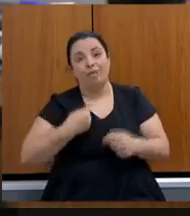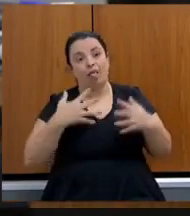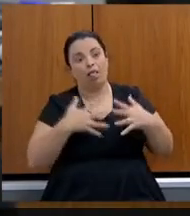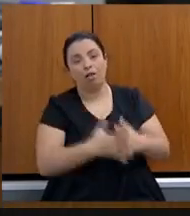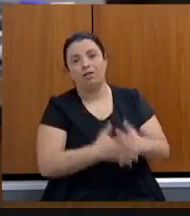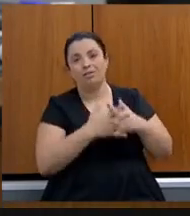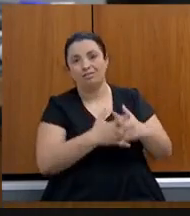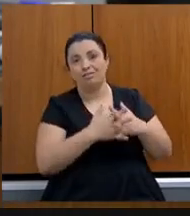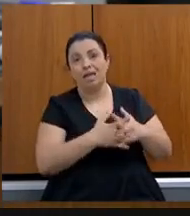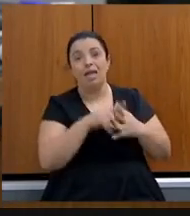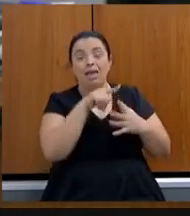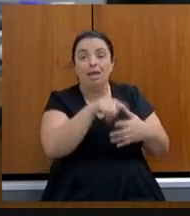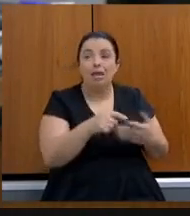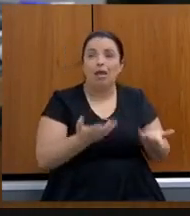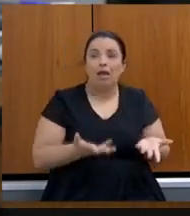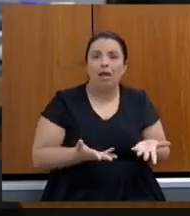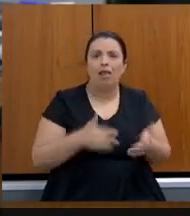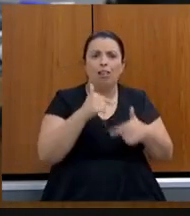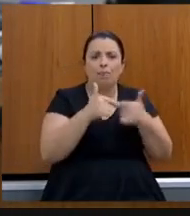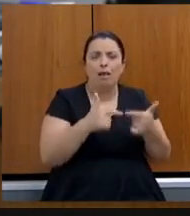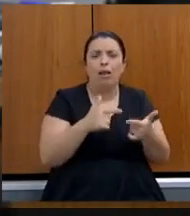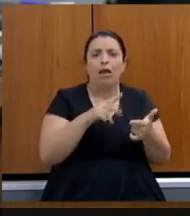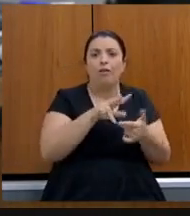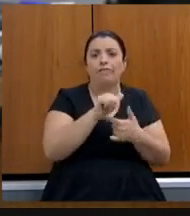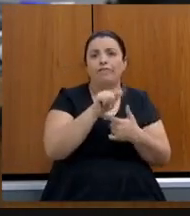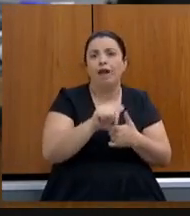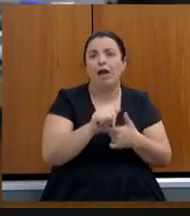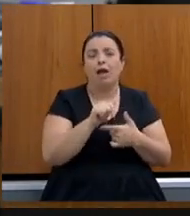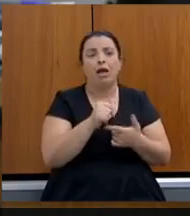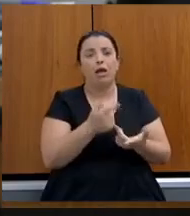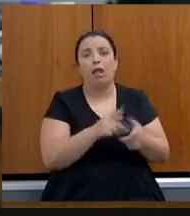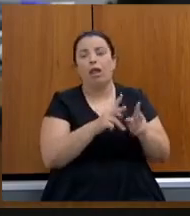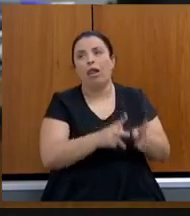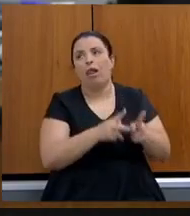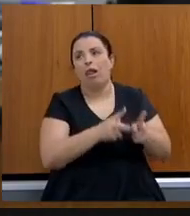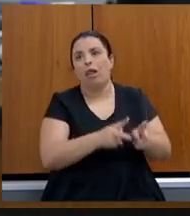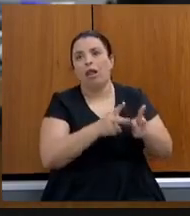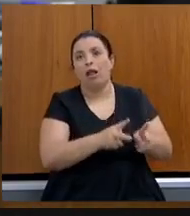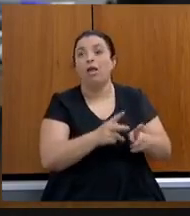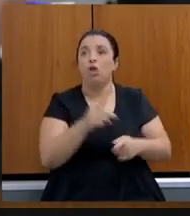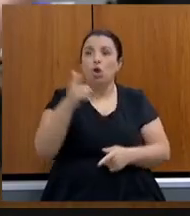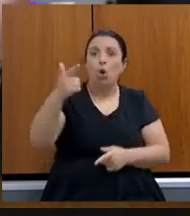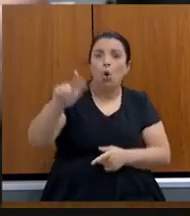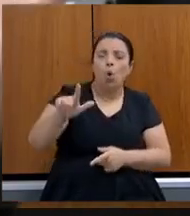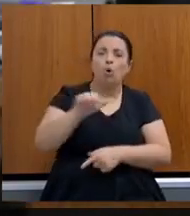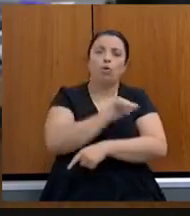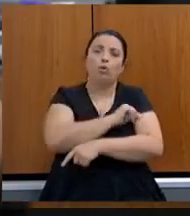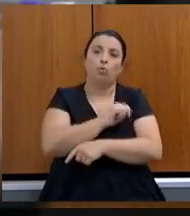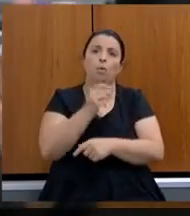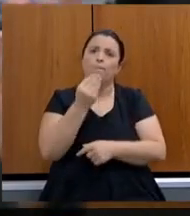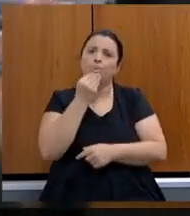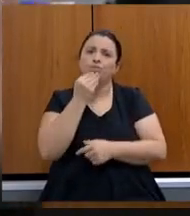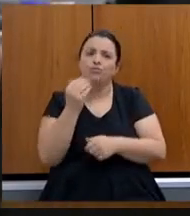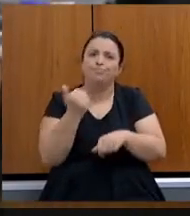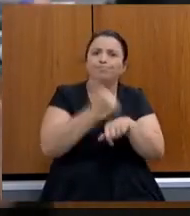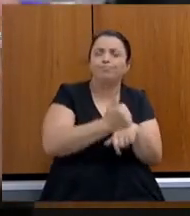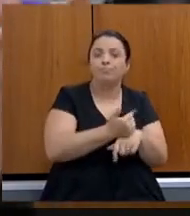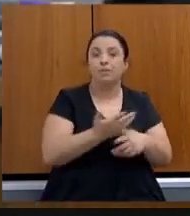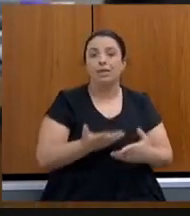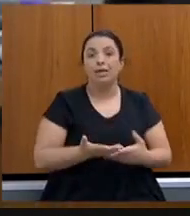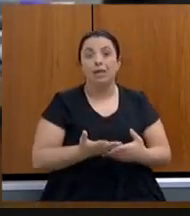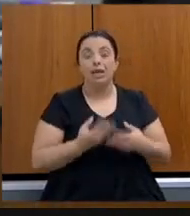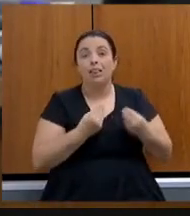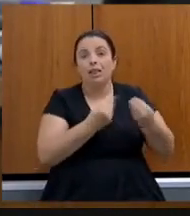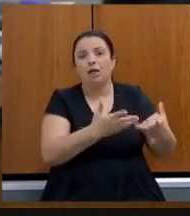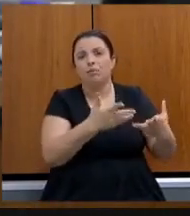ocupando esse espaço que poderia ser ocupado por um estudante né Por um outro estudante né e a gente faz principalmente dando a certeza desse